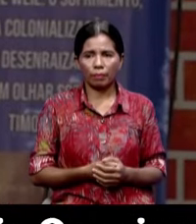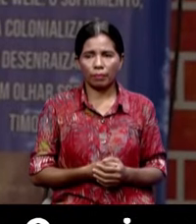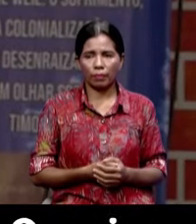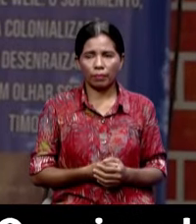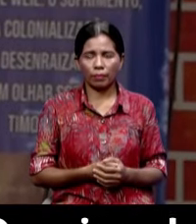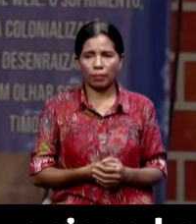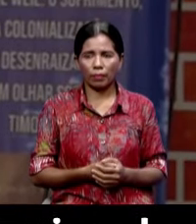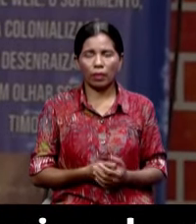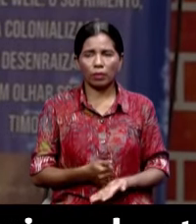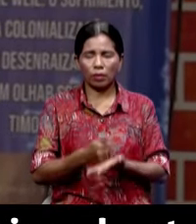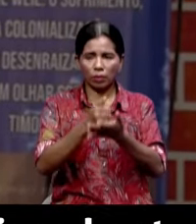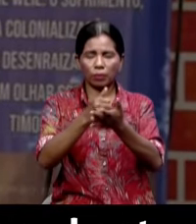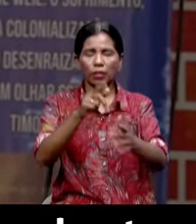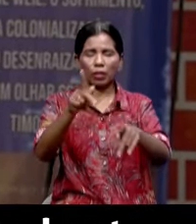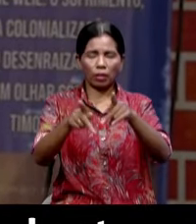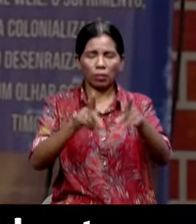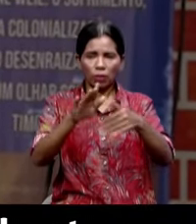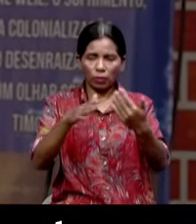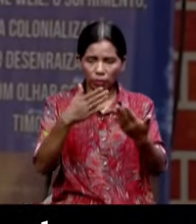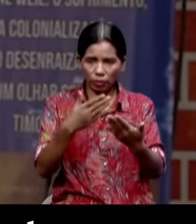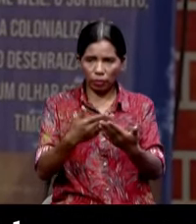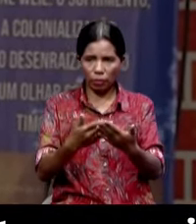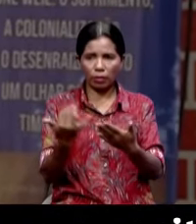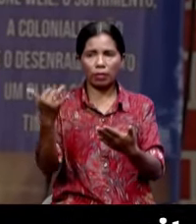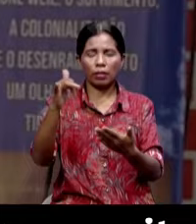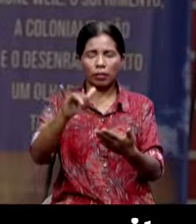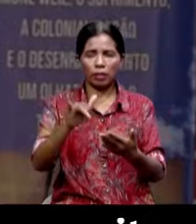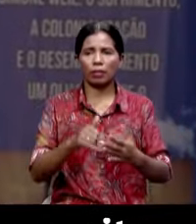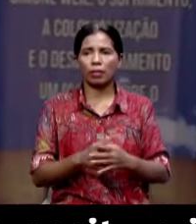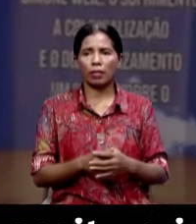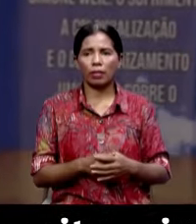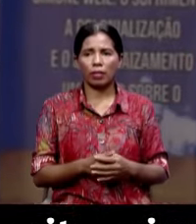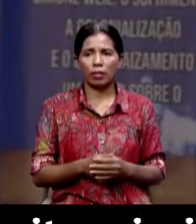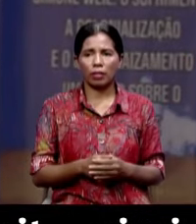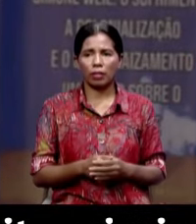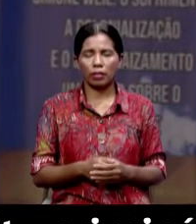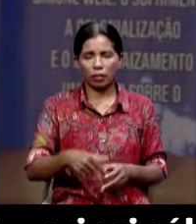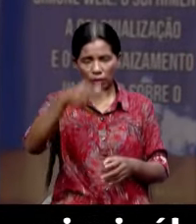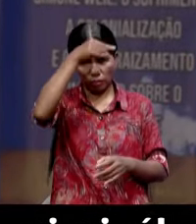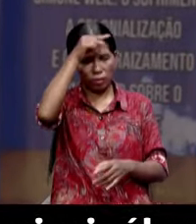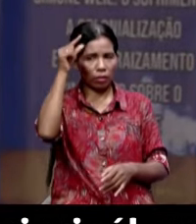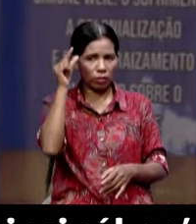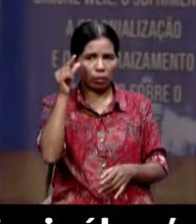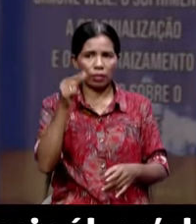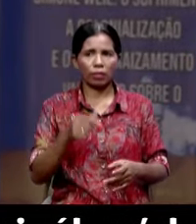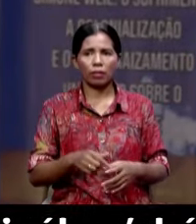Nós podemos ler no lugar, se der para lá, graduar-se.